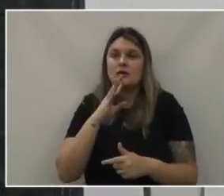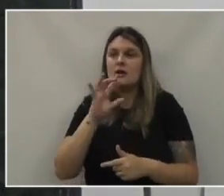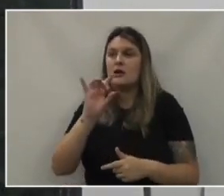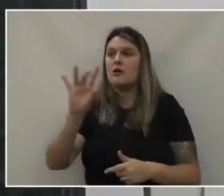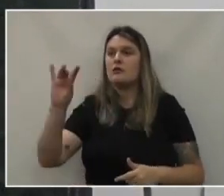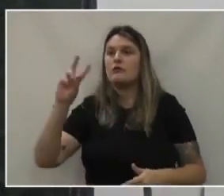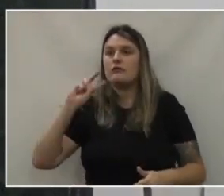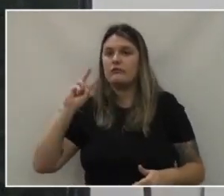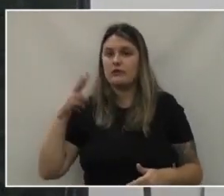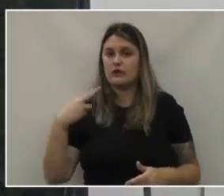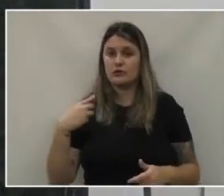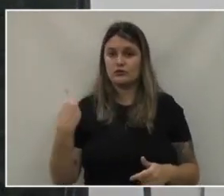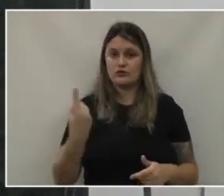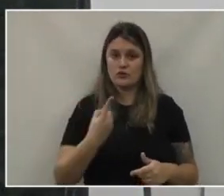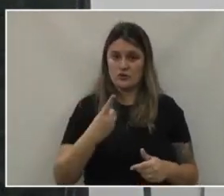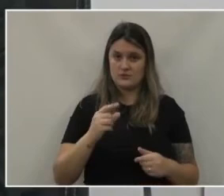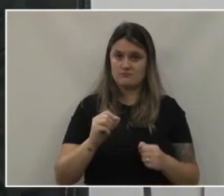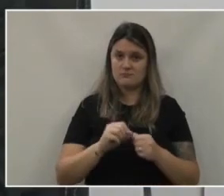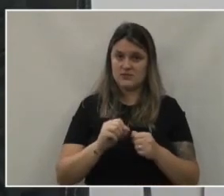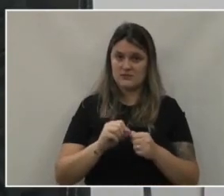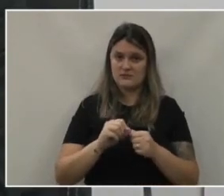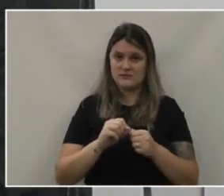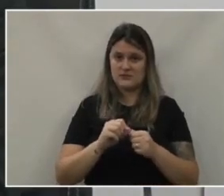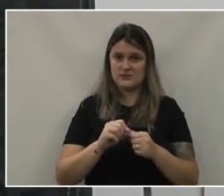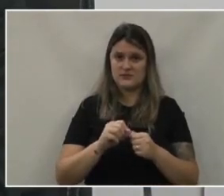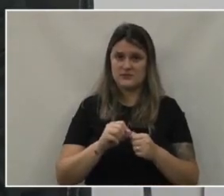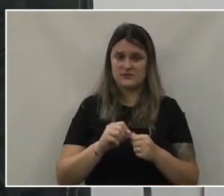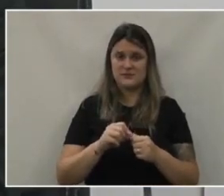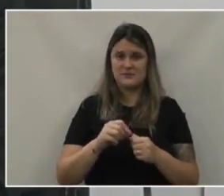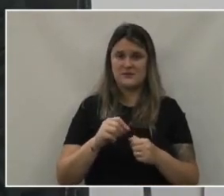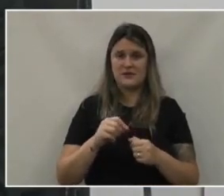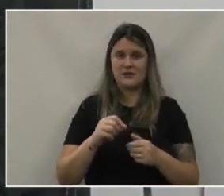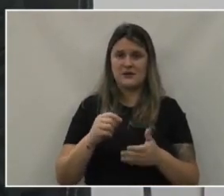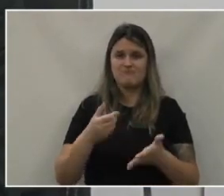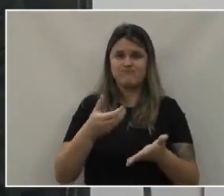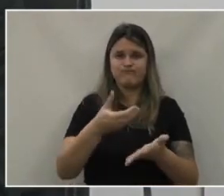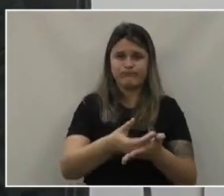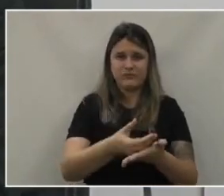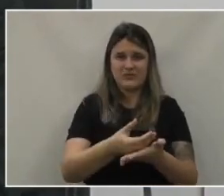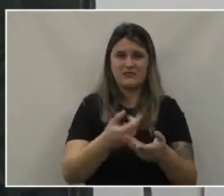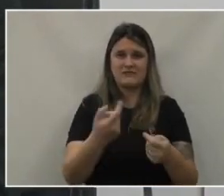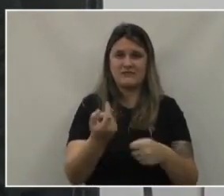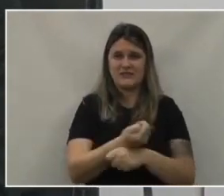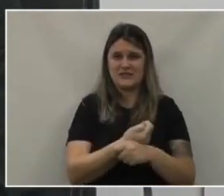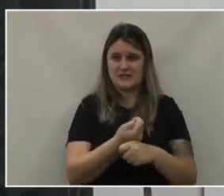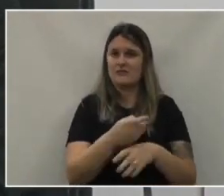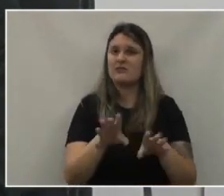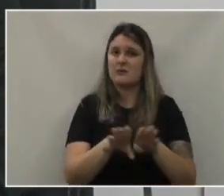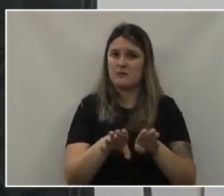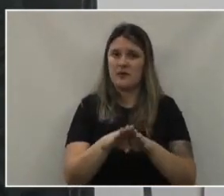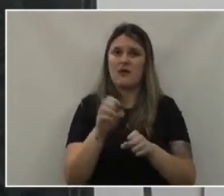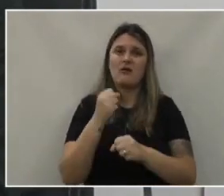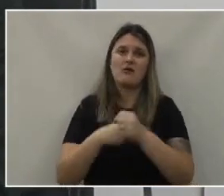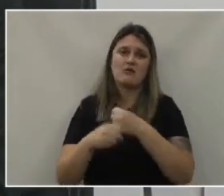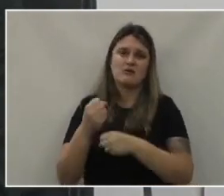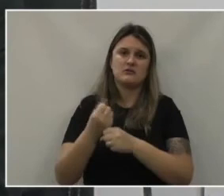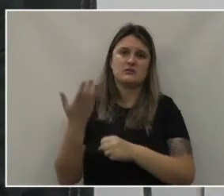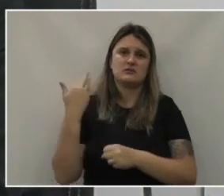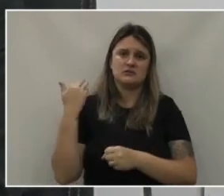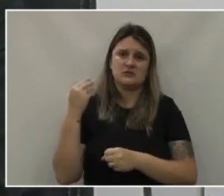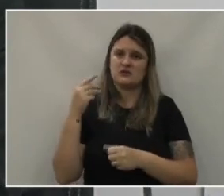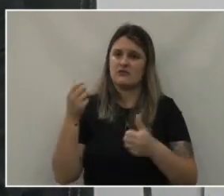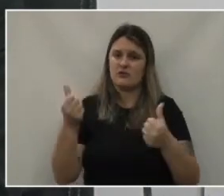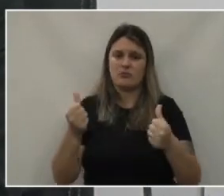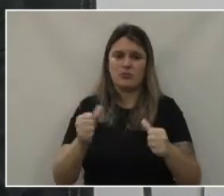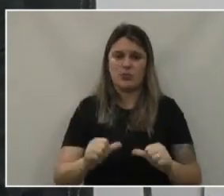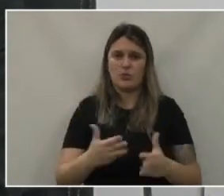senhores, nós tivemos, inclusive, aplicação financeira que deu também déficit em anos anteriores.